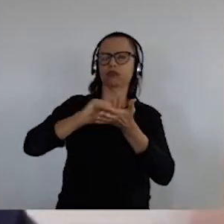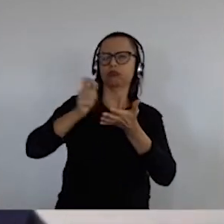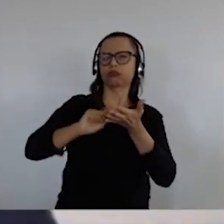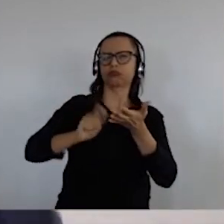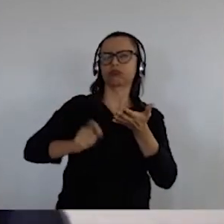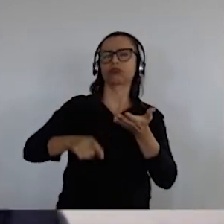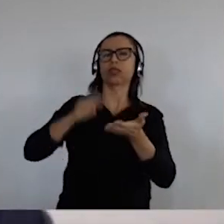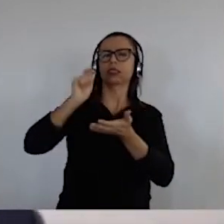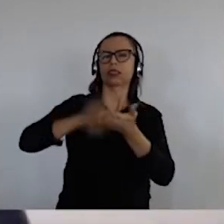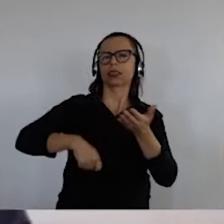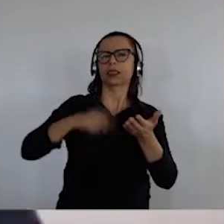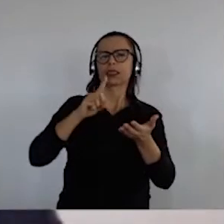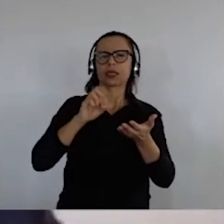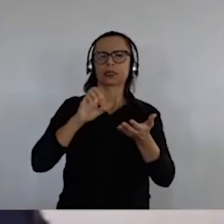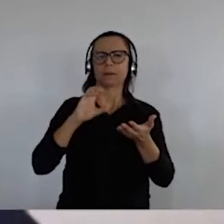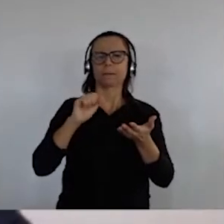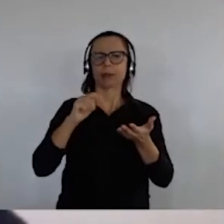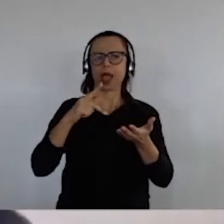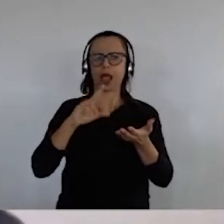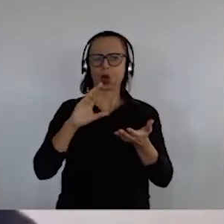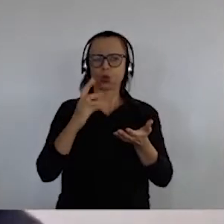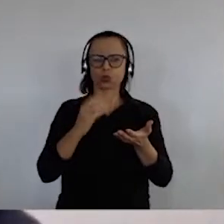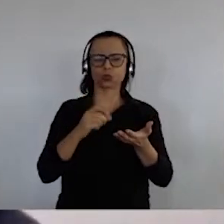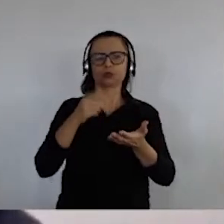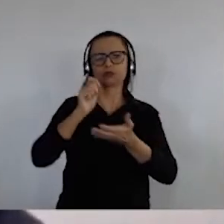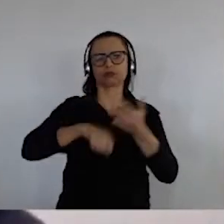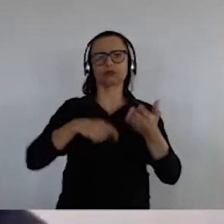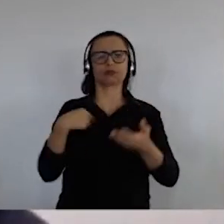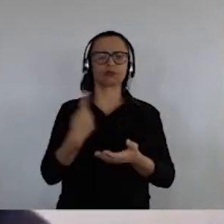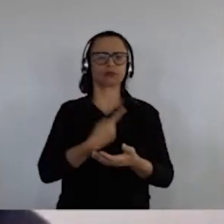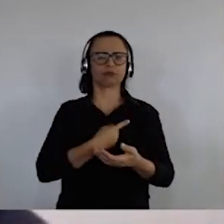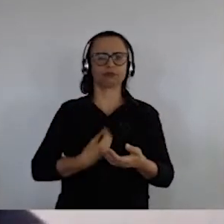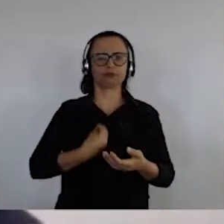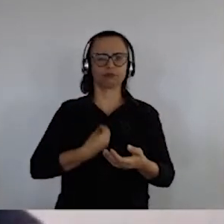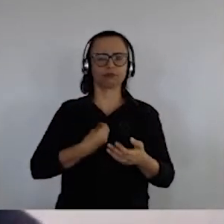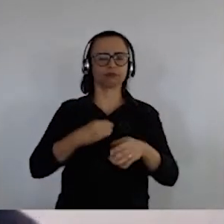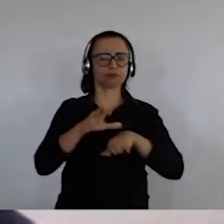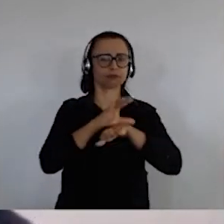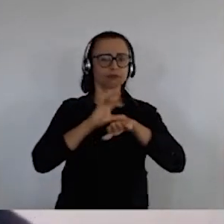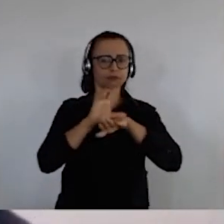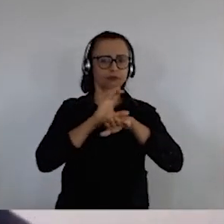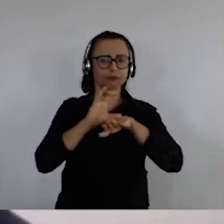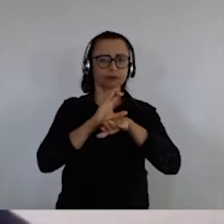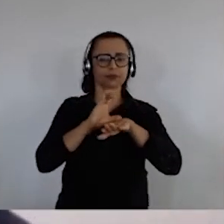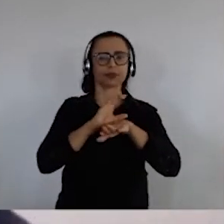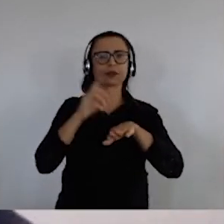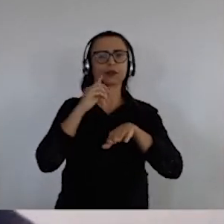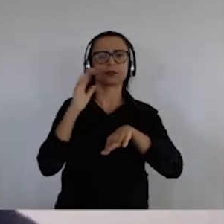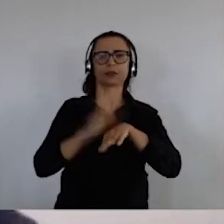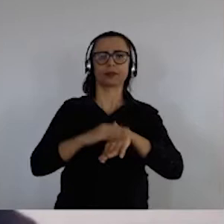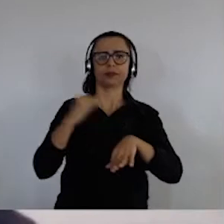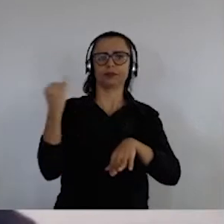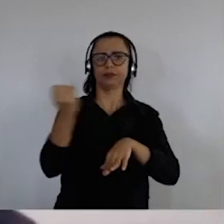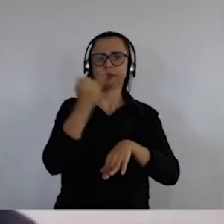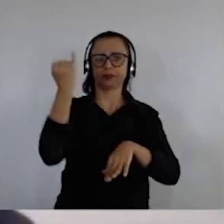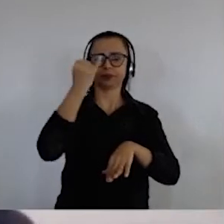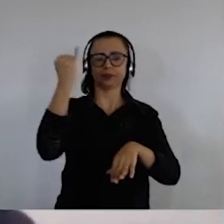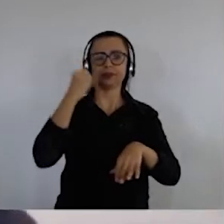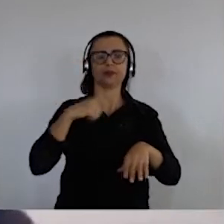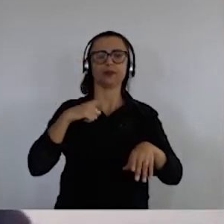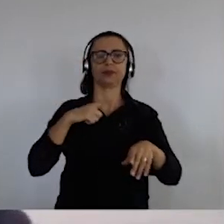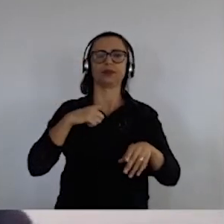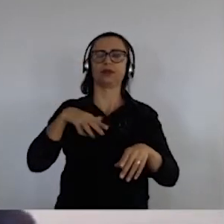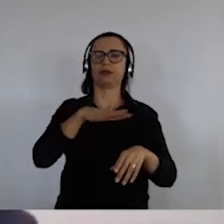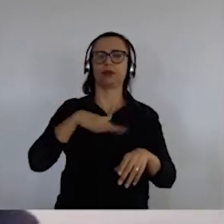os trabalhos que nos são concedidos constitucionalmente como essenciais à administração